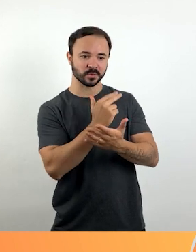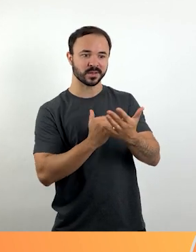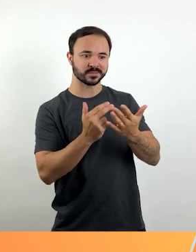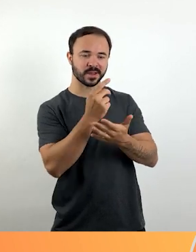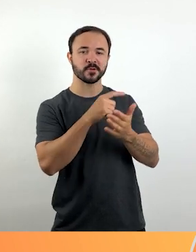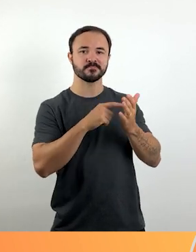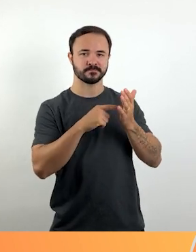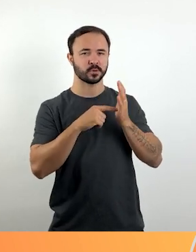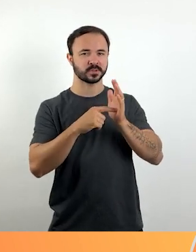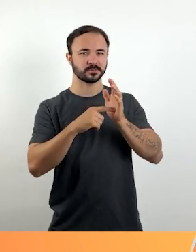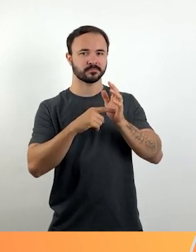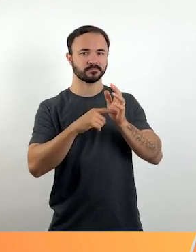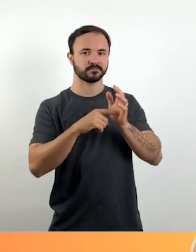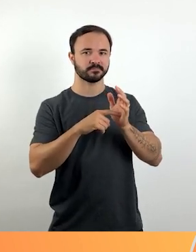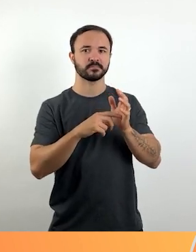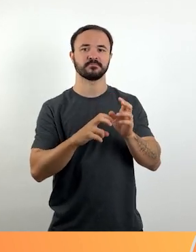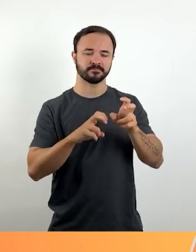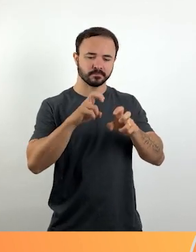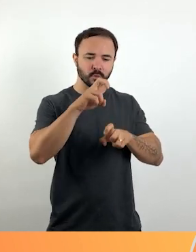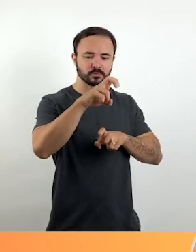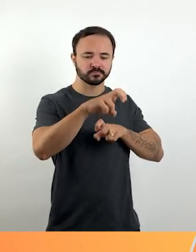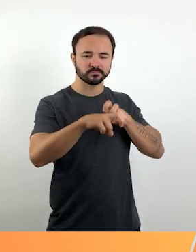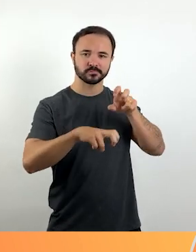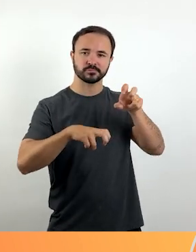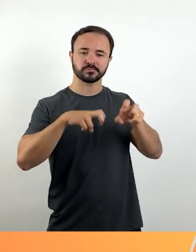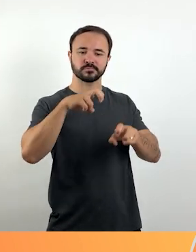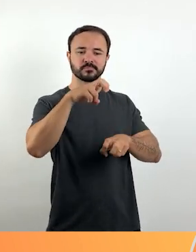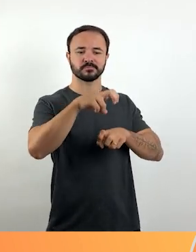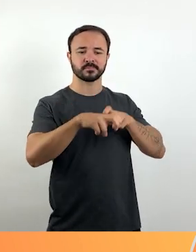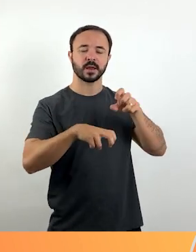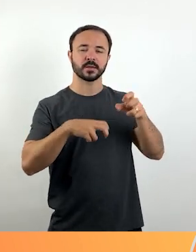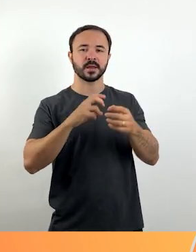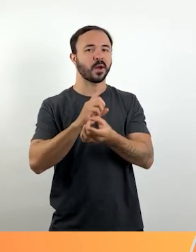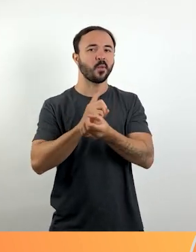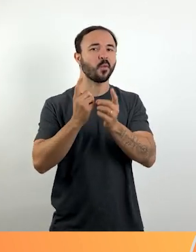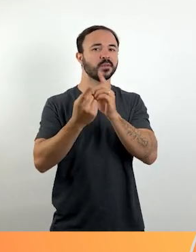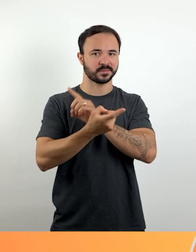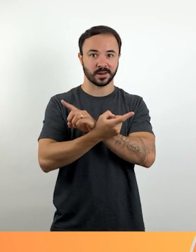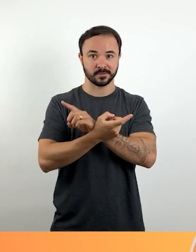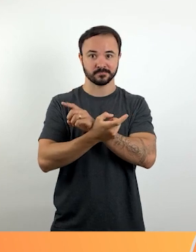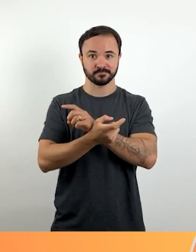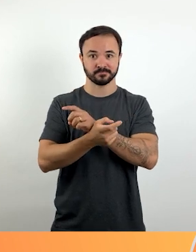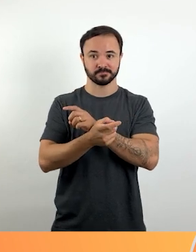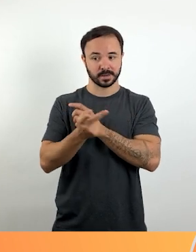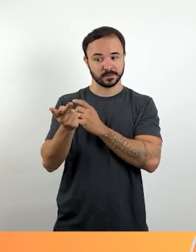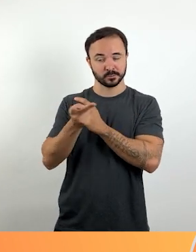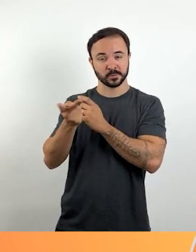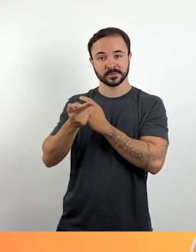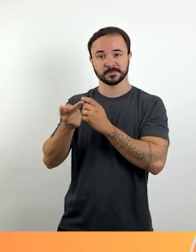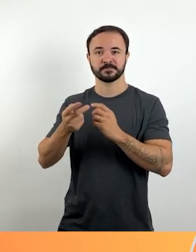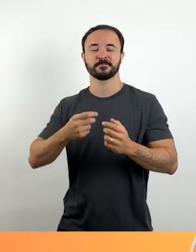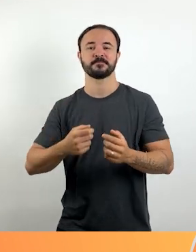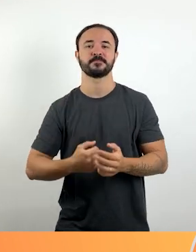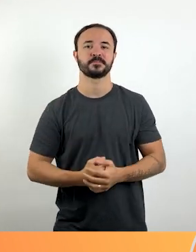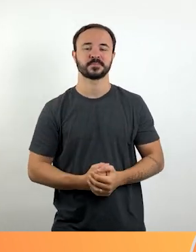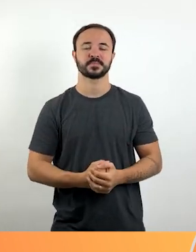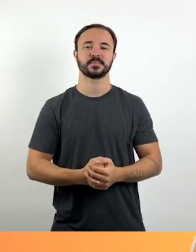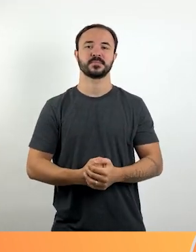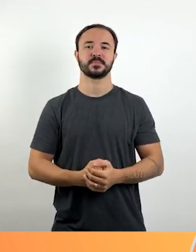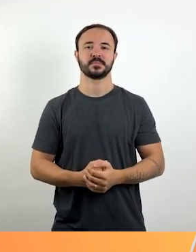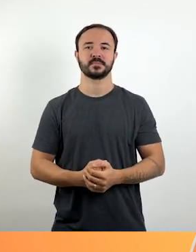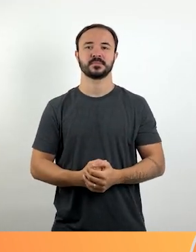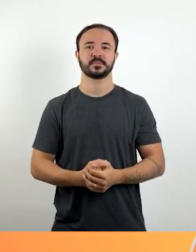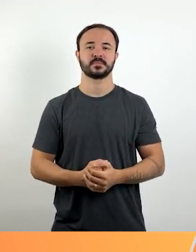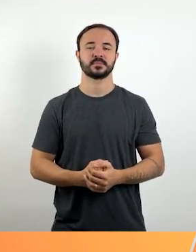da roda gigante, né? Então, ele usou essa palavra aí para determinar essa oposição que está ocorrendo entre